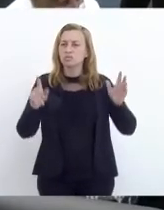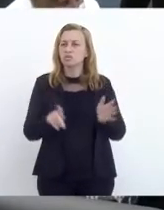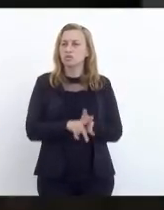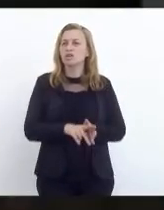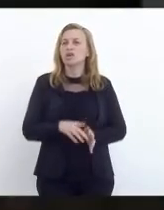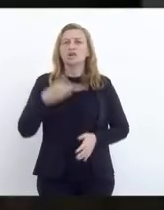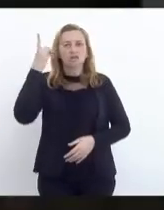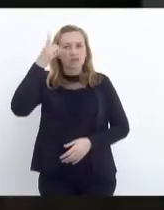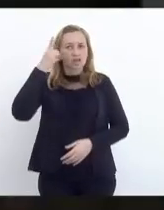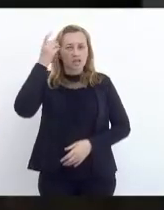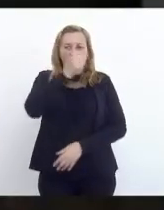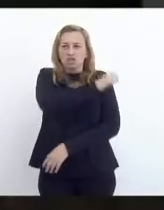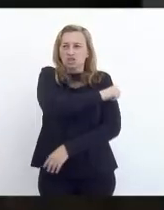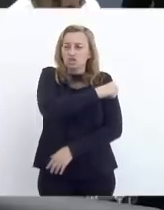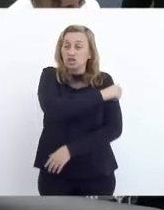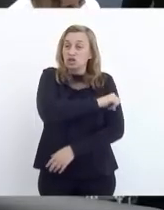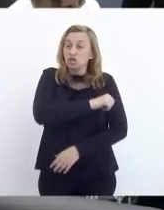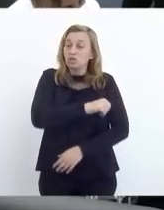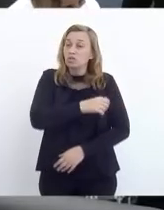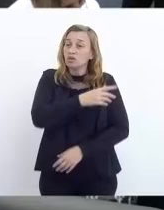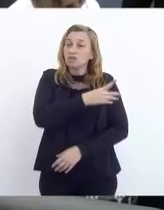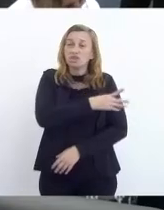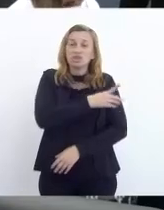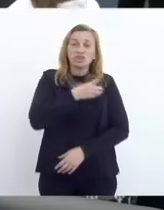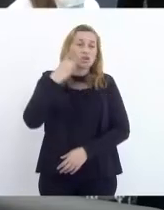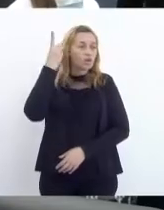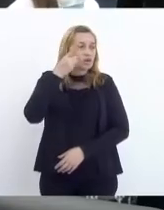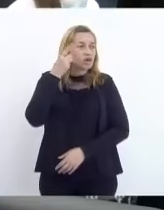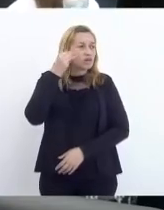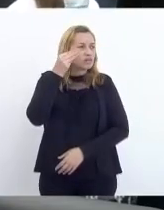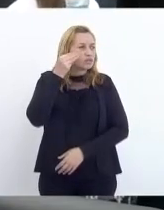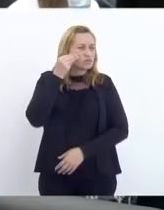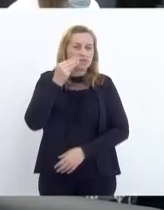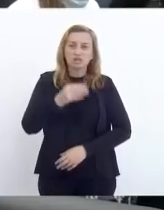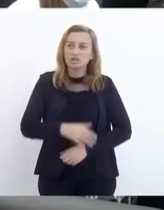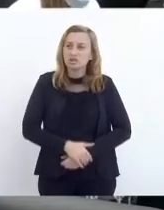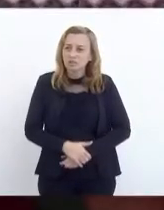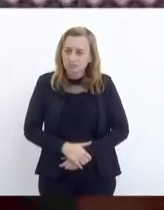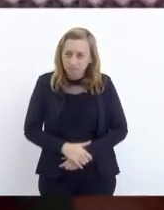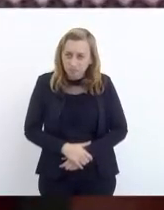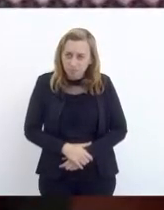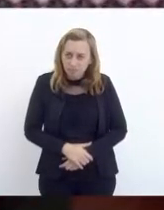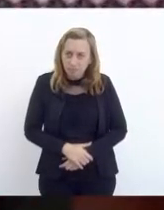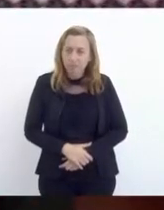Deputada Mônica Francisco, por favor. Muito obrigada, presidente. Eu gostaria de solicitar